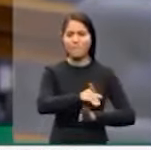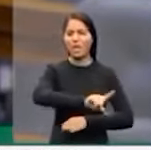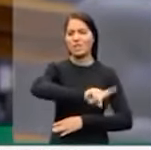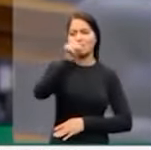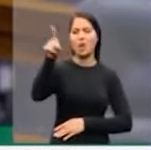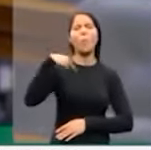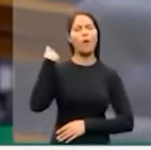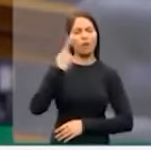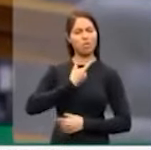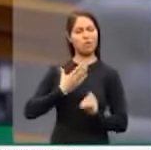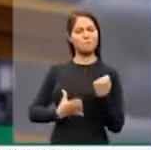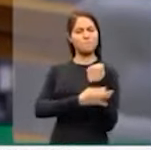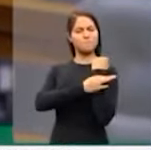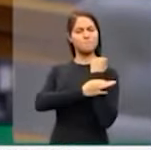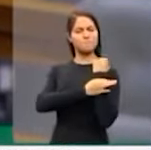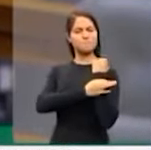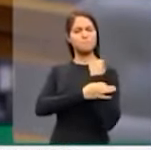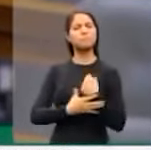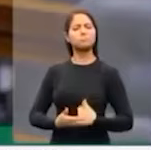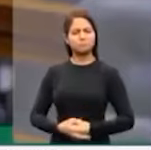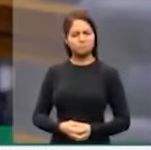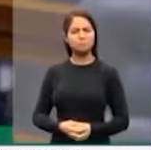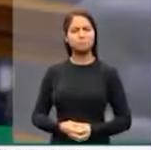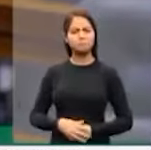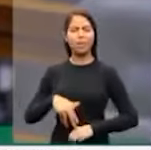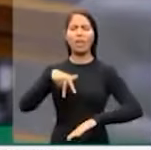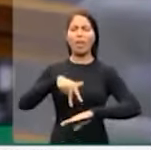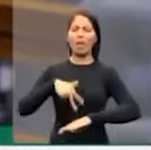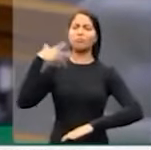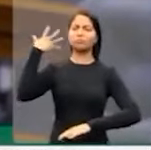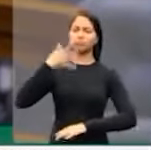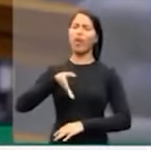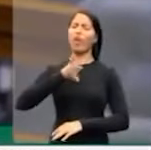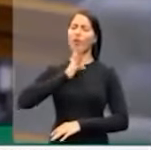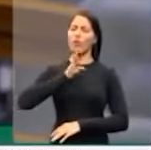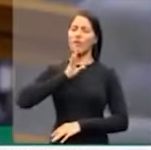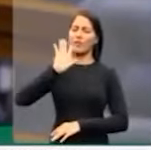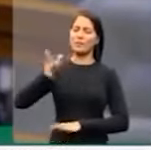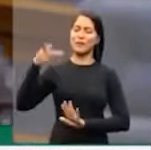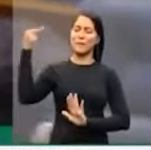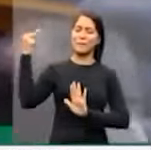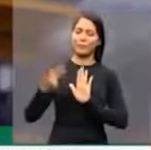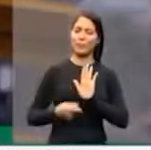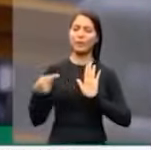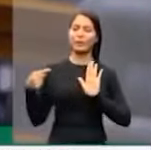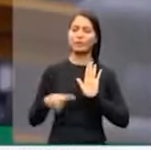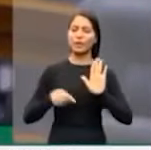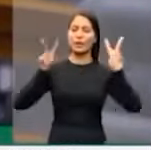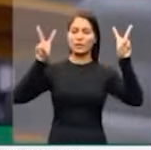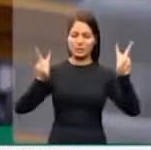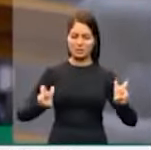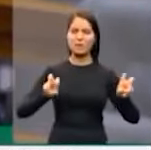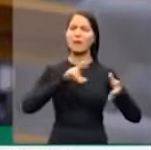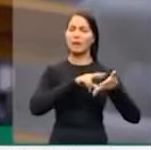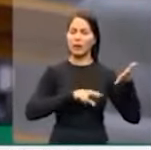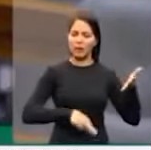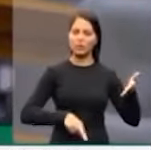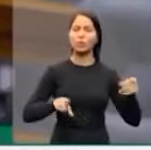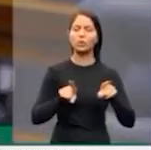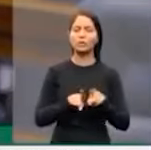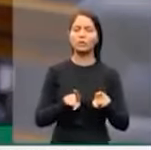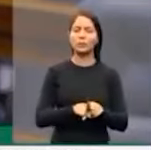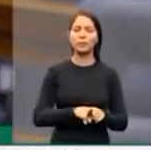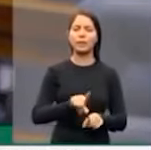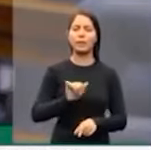seguro nessa posição conheci e acompanhei o projeto do deputado felipe carreras relatoria do deputado alexandre frota